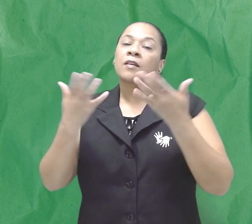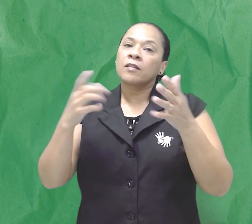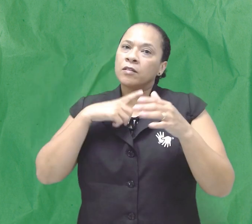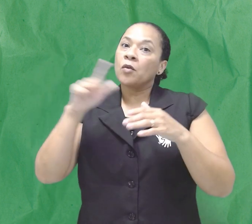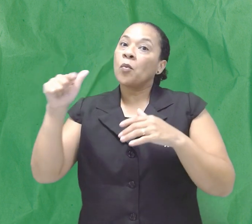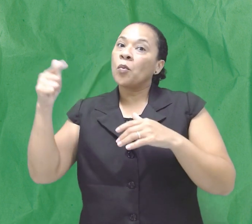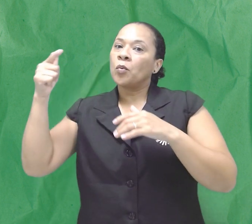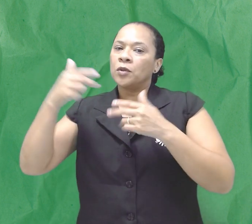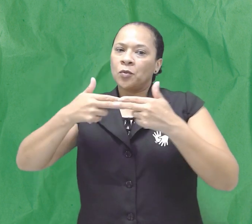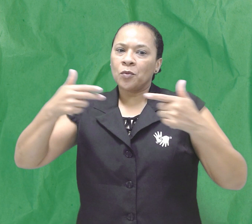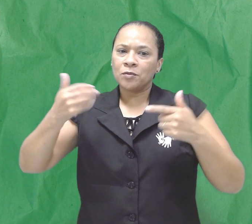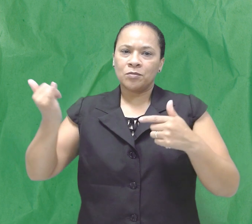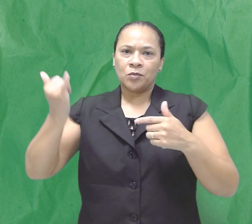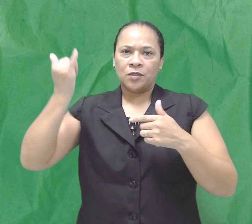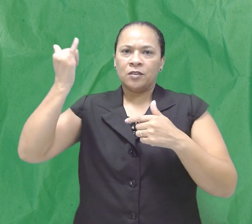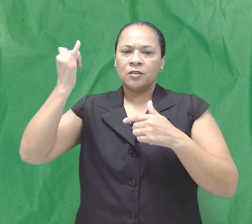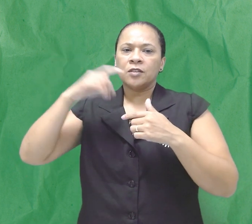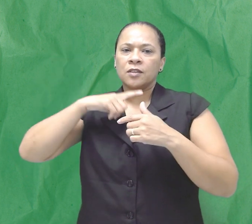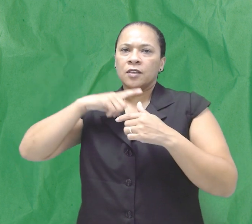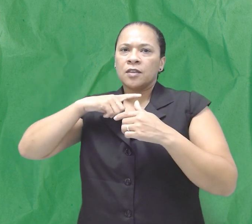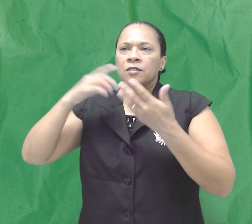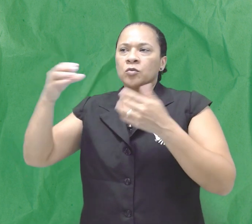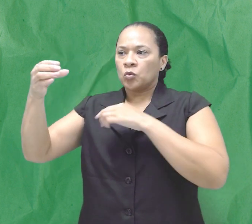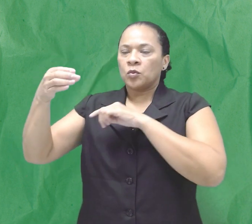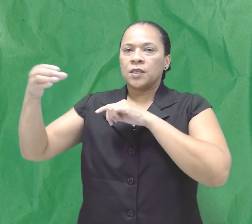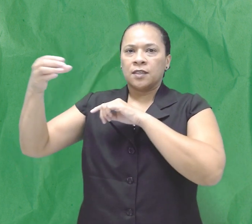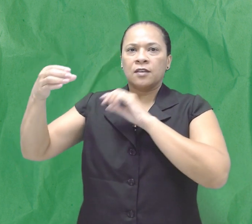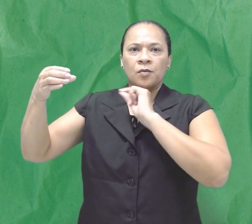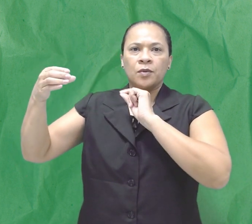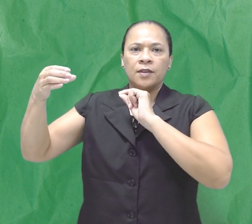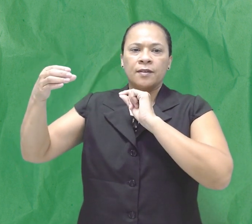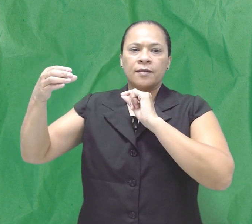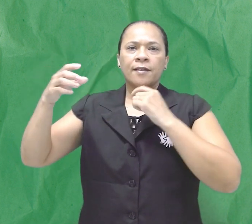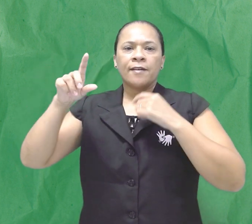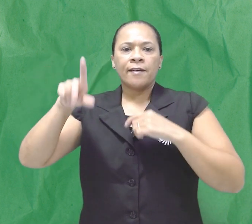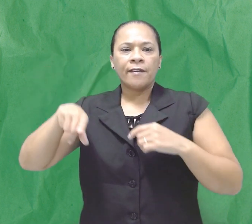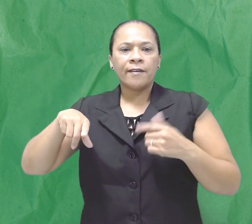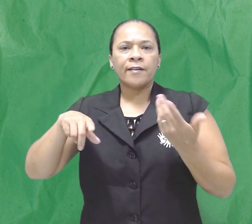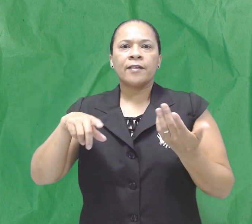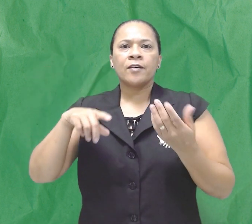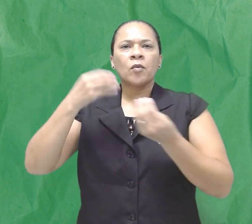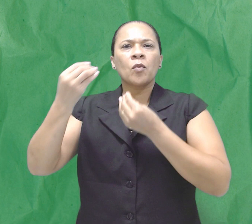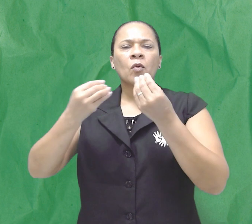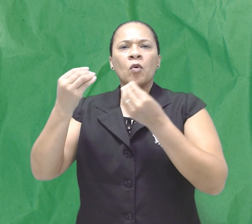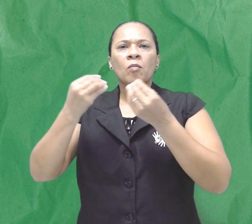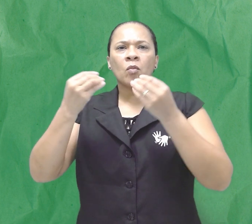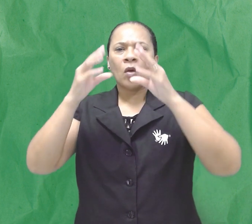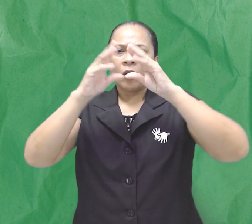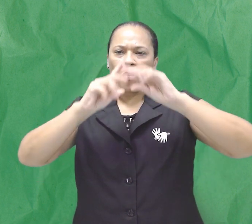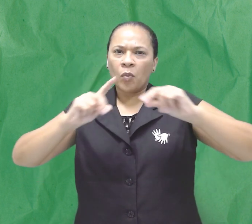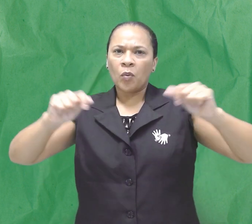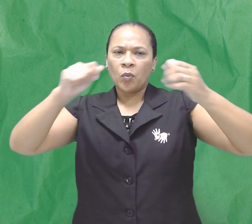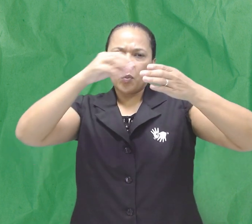muito rotineiro que envolve soluções, né, é o processo de diluição, que consiste,